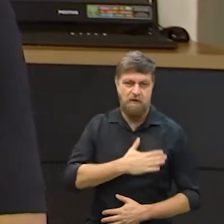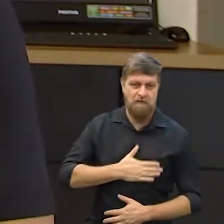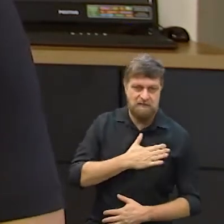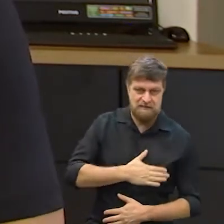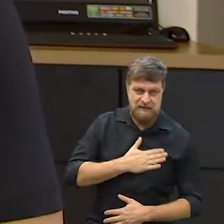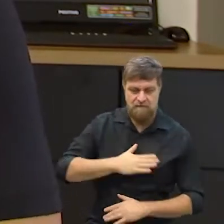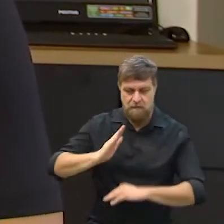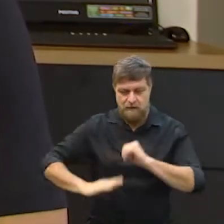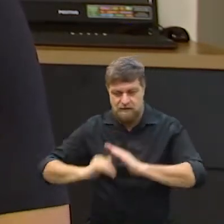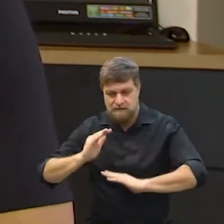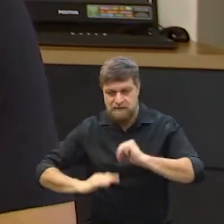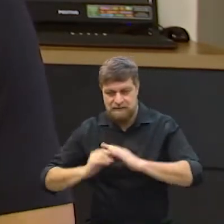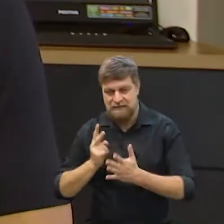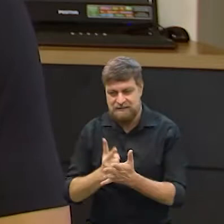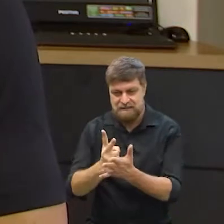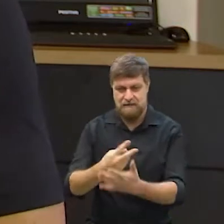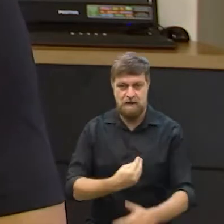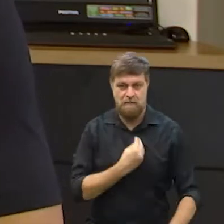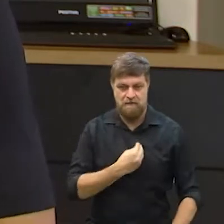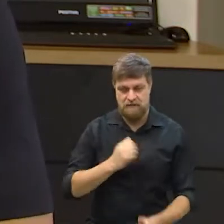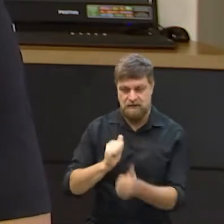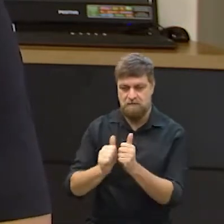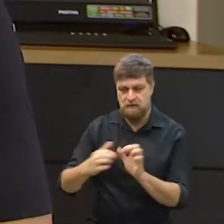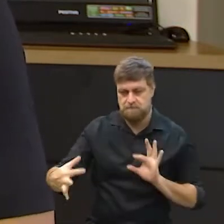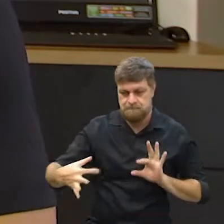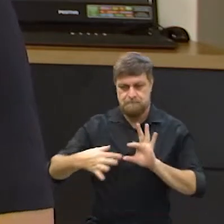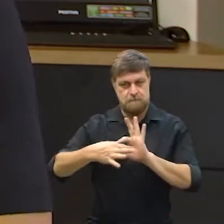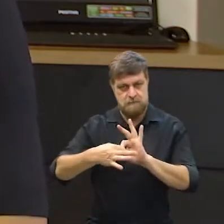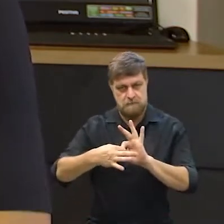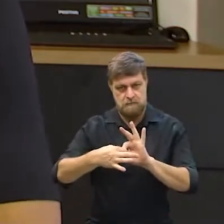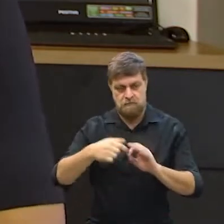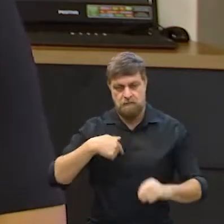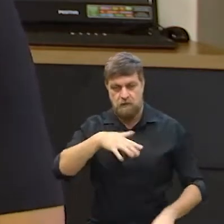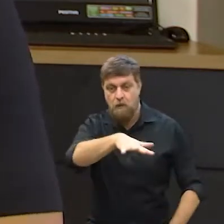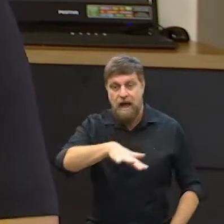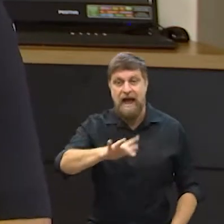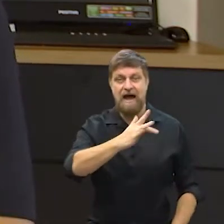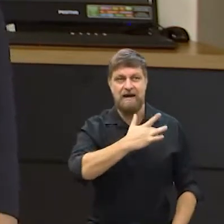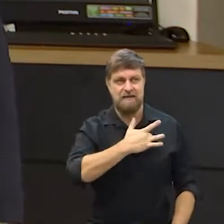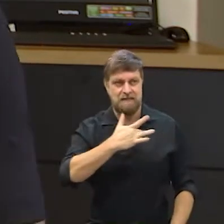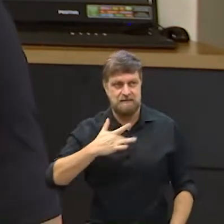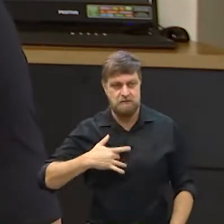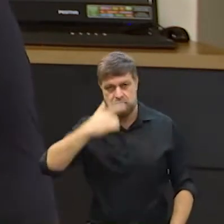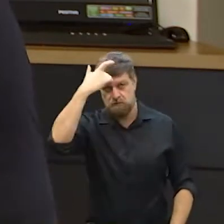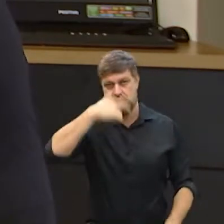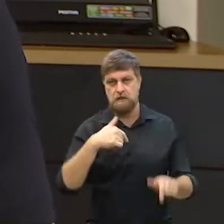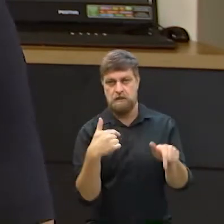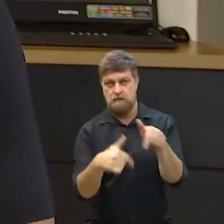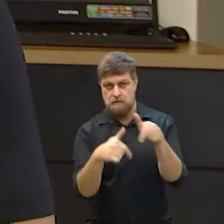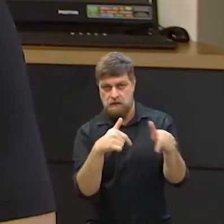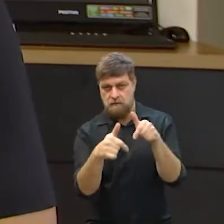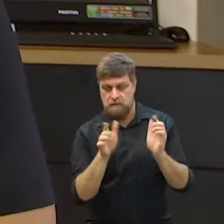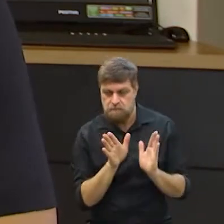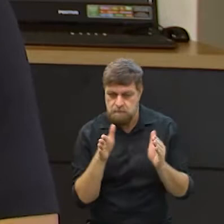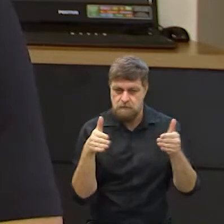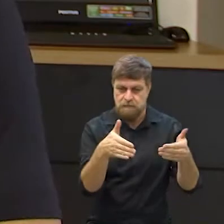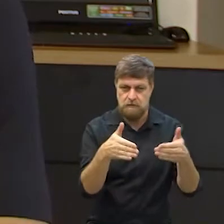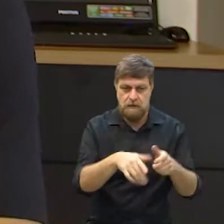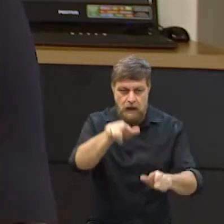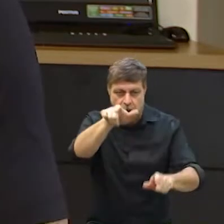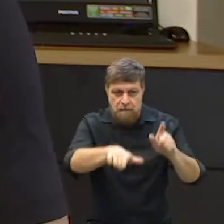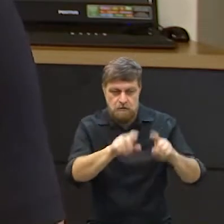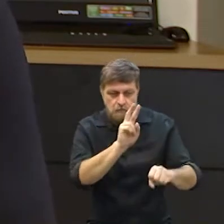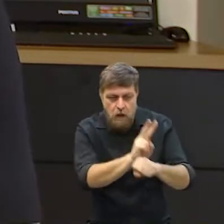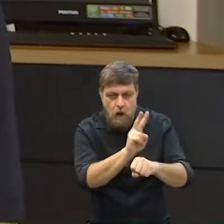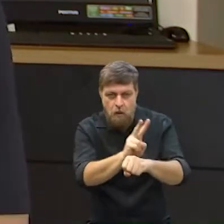sempre pratiquei esporte, então o esporte sempre esteve na minha vida. Mas eu busquei mais a área da saúde, que é a ação que eu trabalho hoje, justamente por